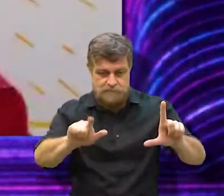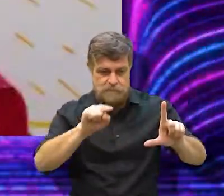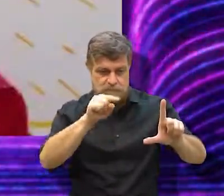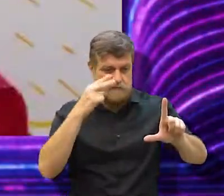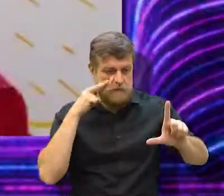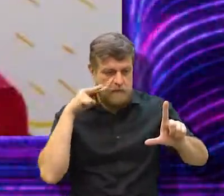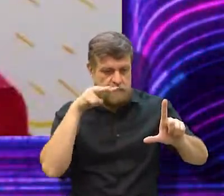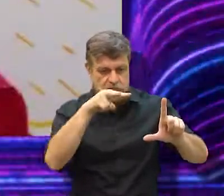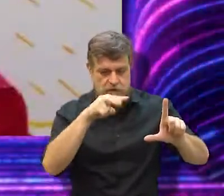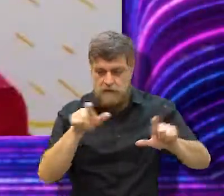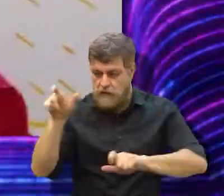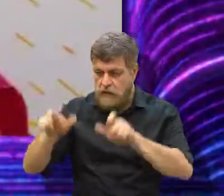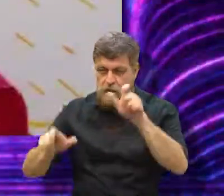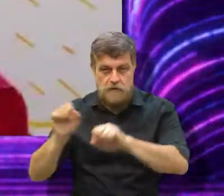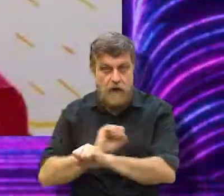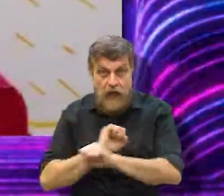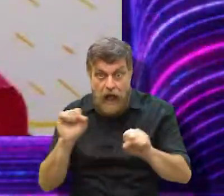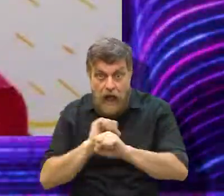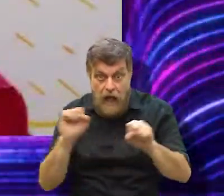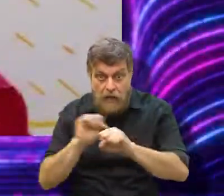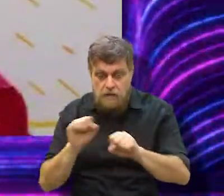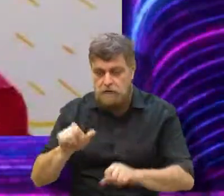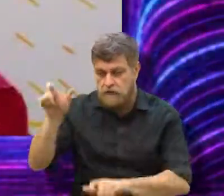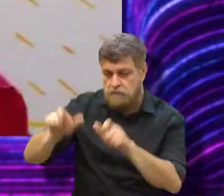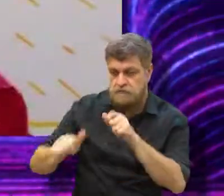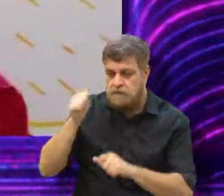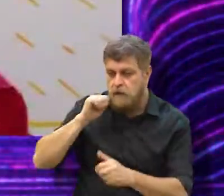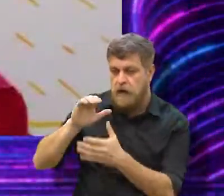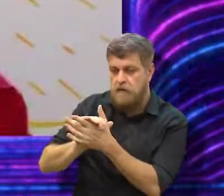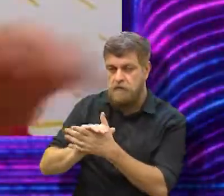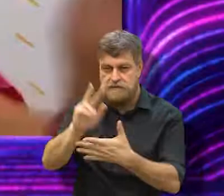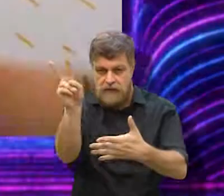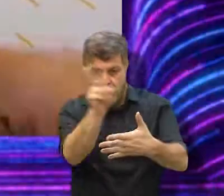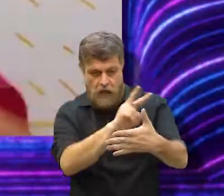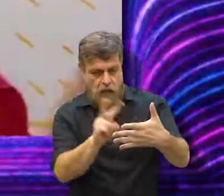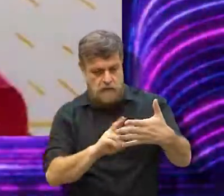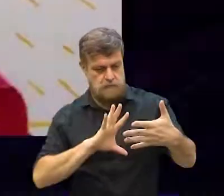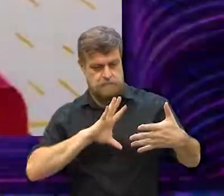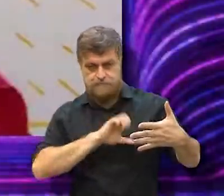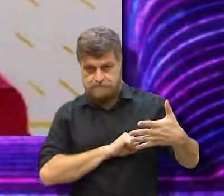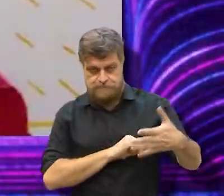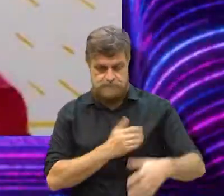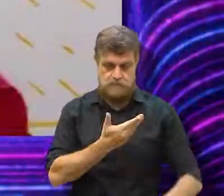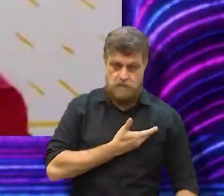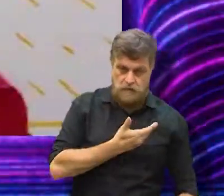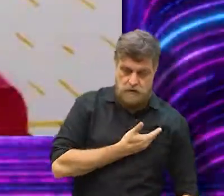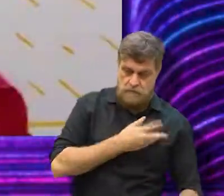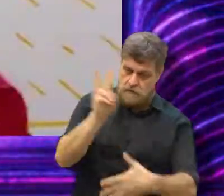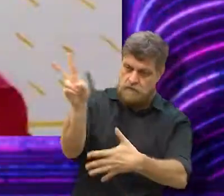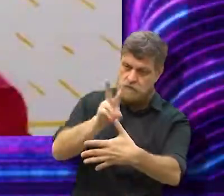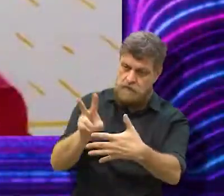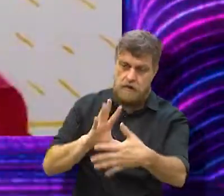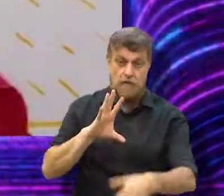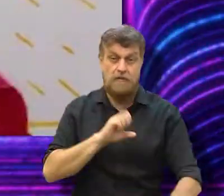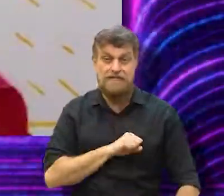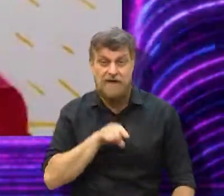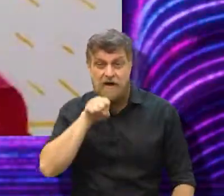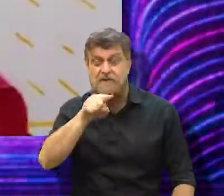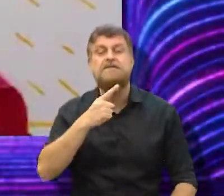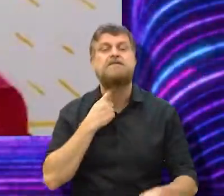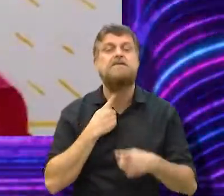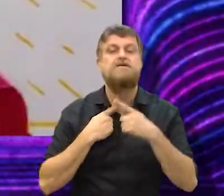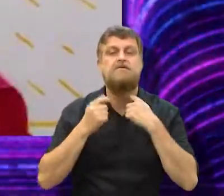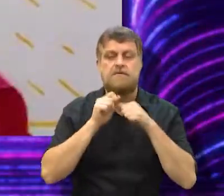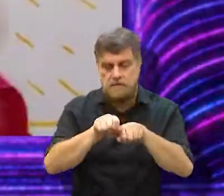Você adora, as pessoas que você... tua esposa leu, gostou, um amigo, uma amiga. Mas você quer que